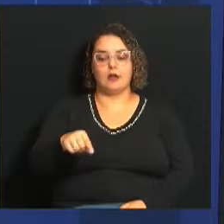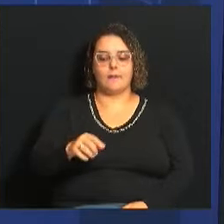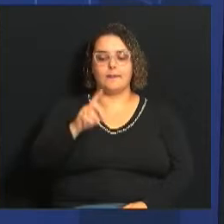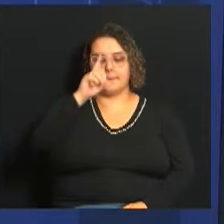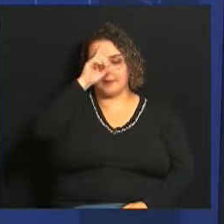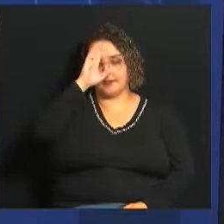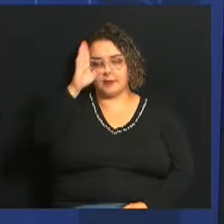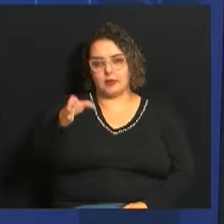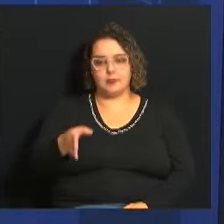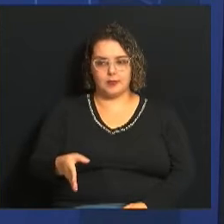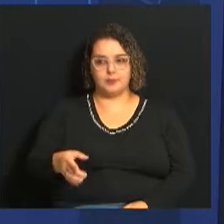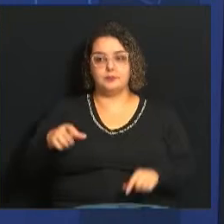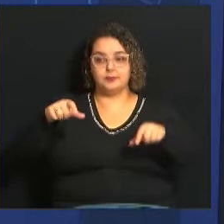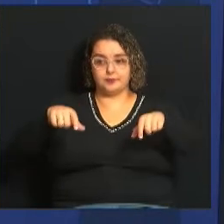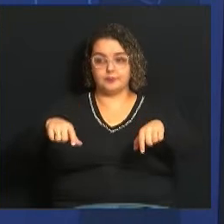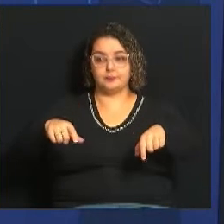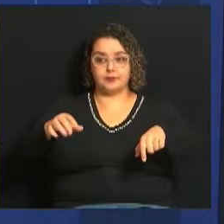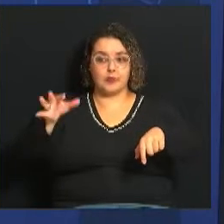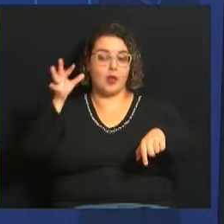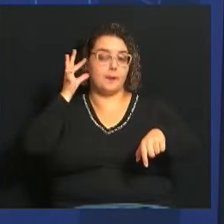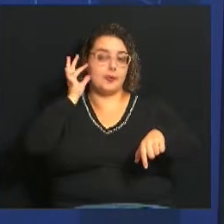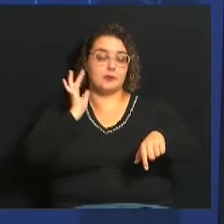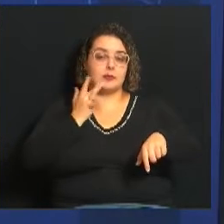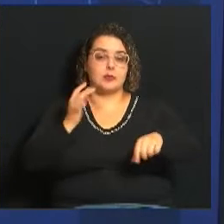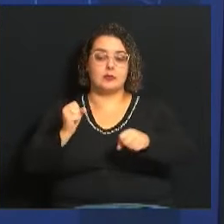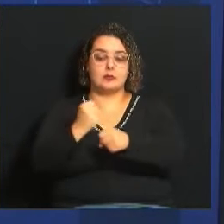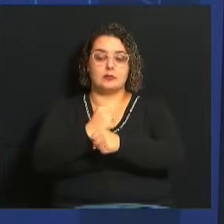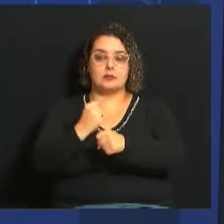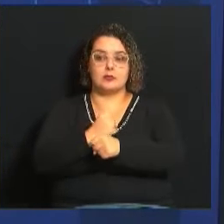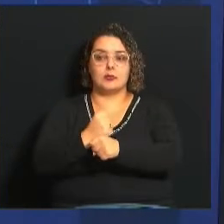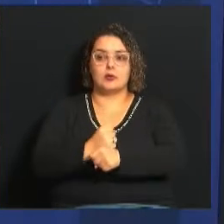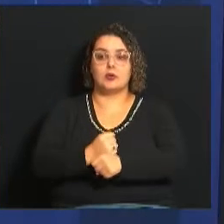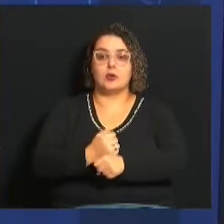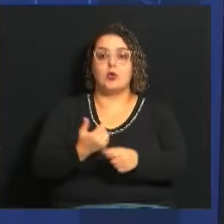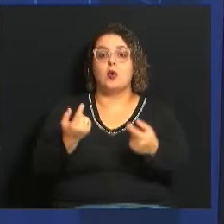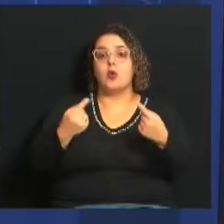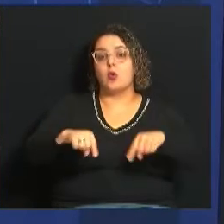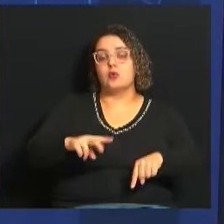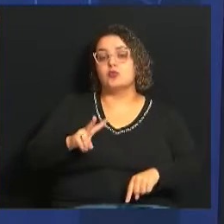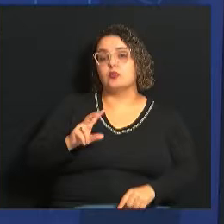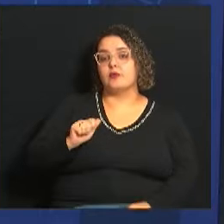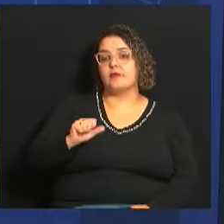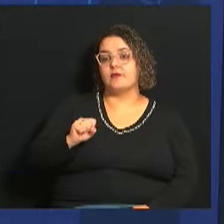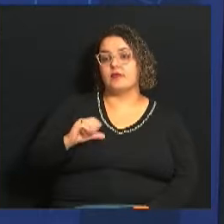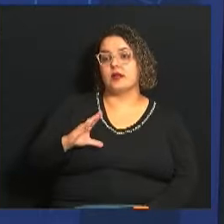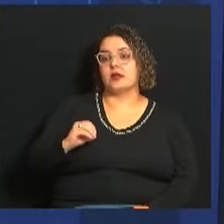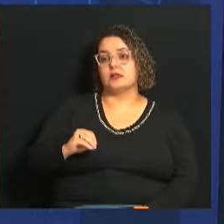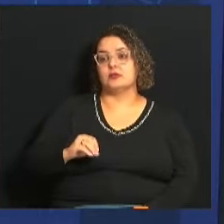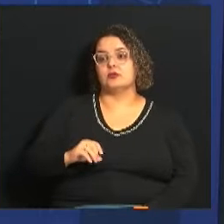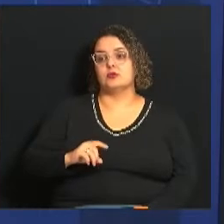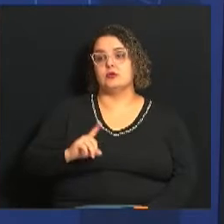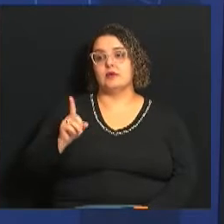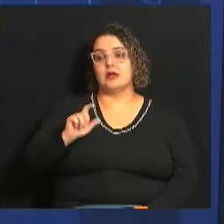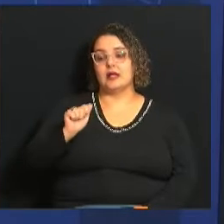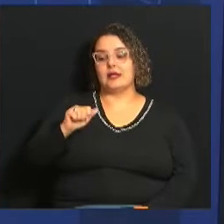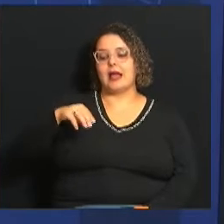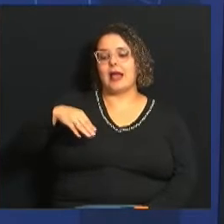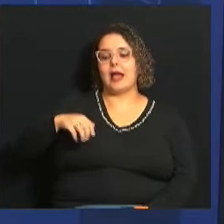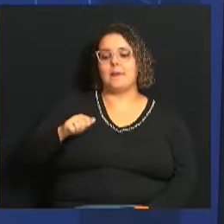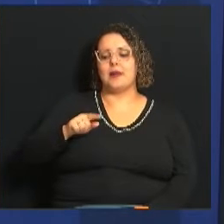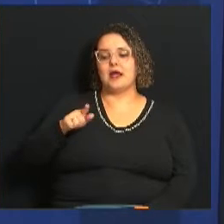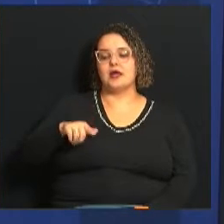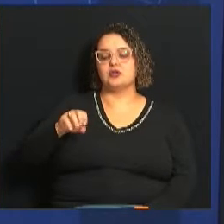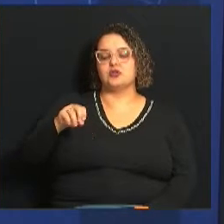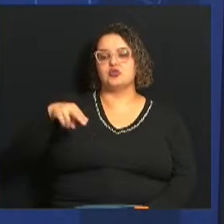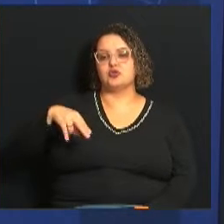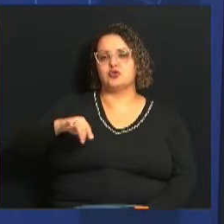Brinco de Ouro passa por reformas, a partida contra o Vasco vai acontecer na Arena Amazônia, às 9h30